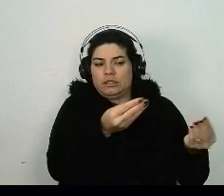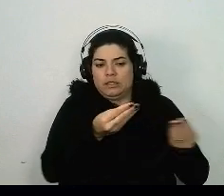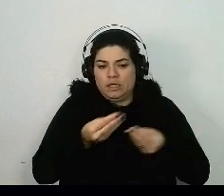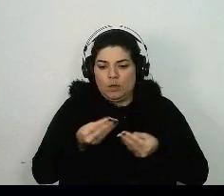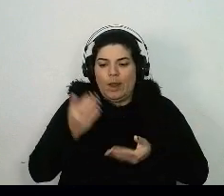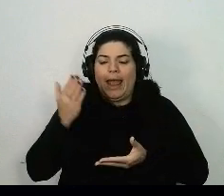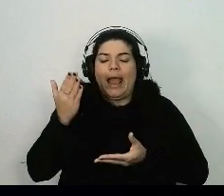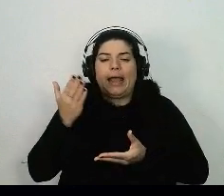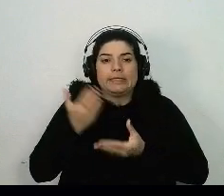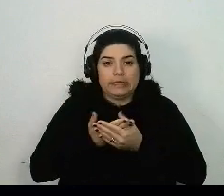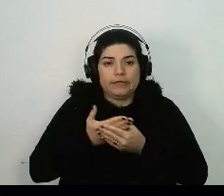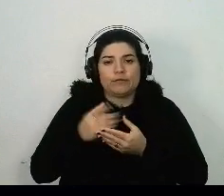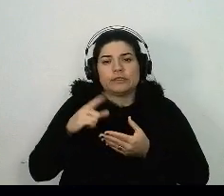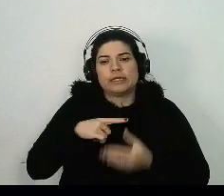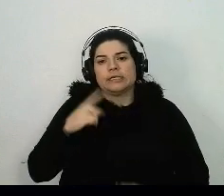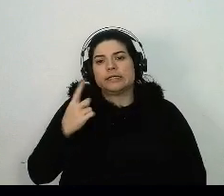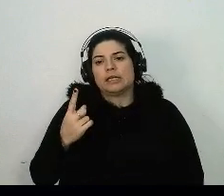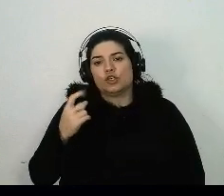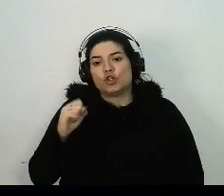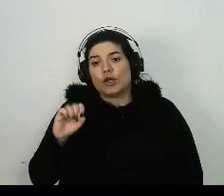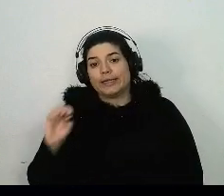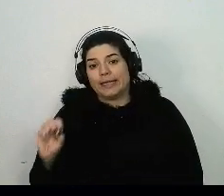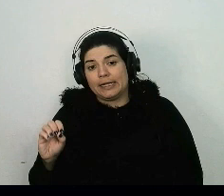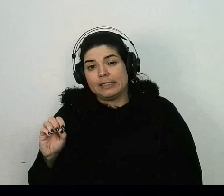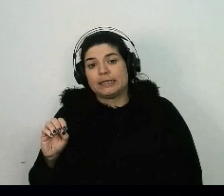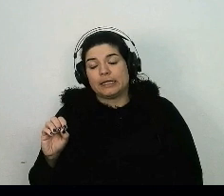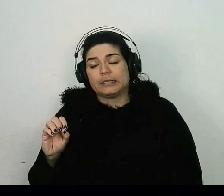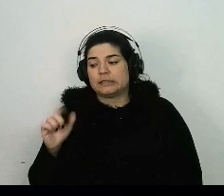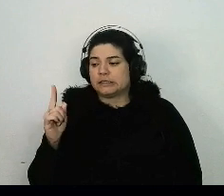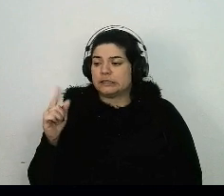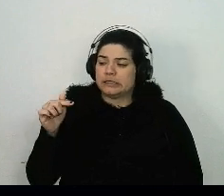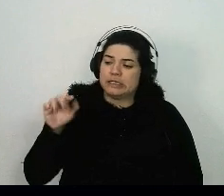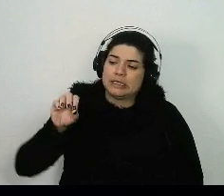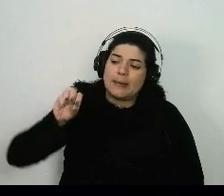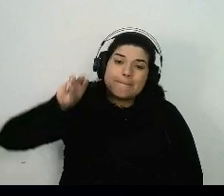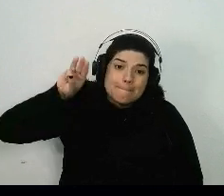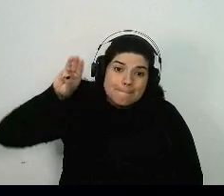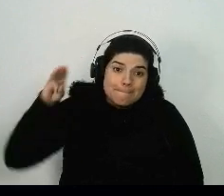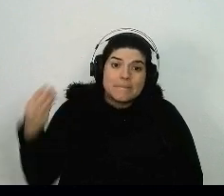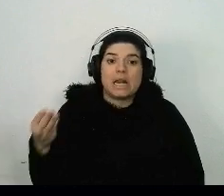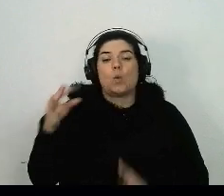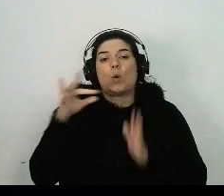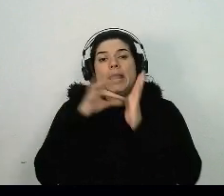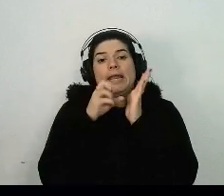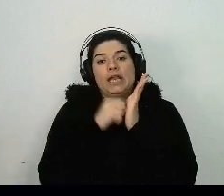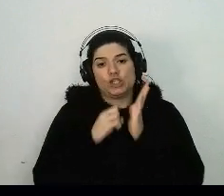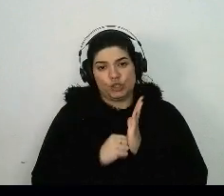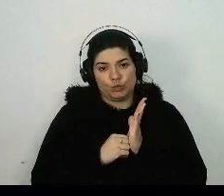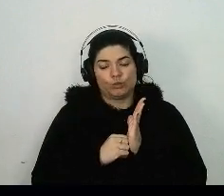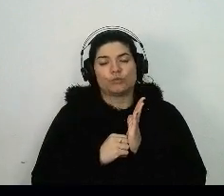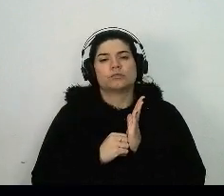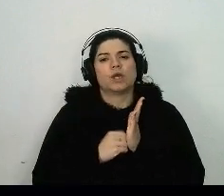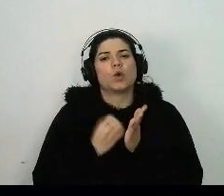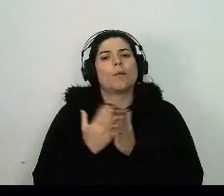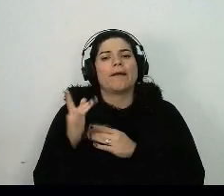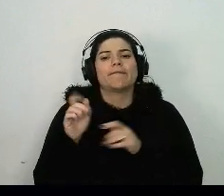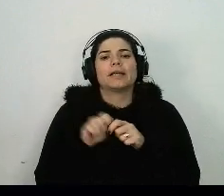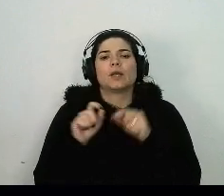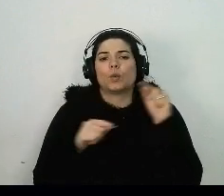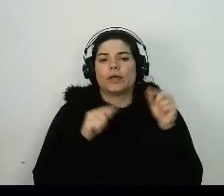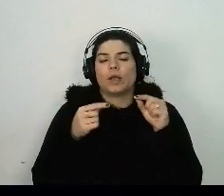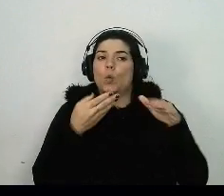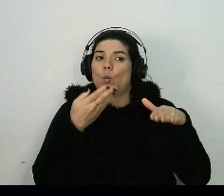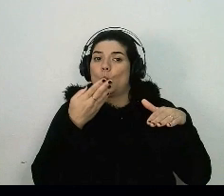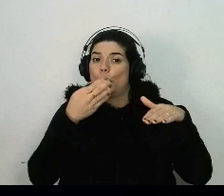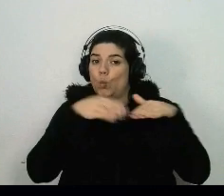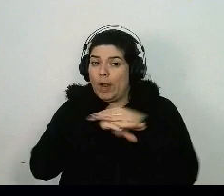entre 170 e 180 milhões de registros. Né? Então, o que a gente começou a fazer? Bom, vamos armazenar esses